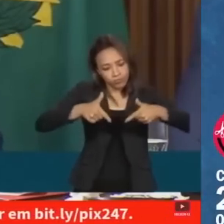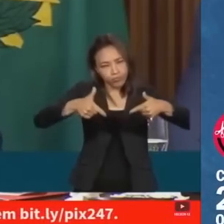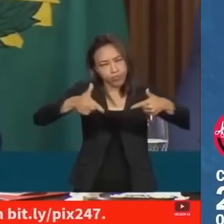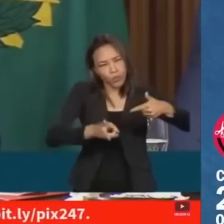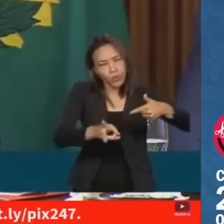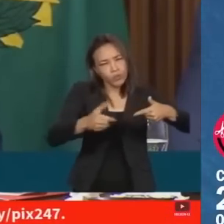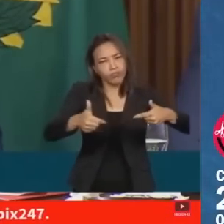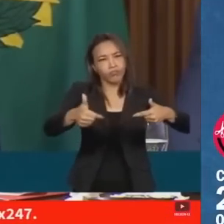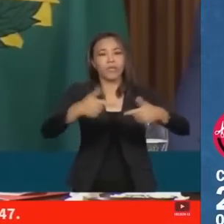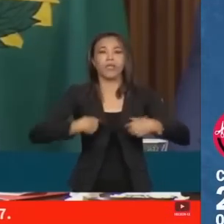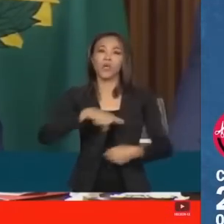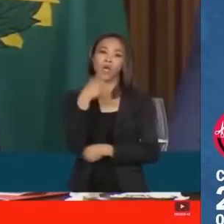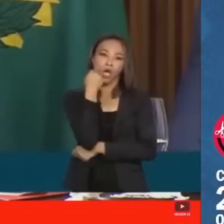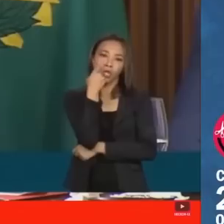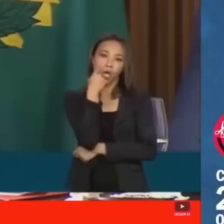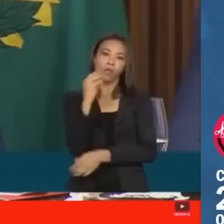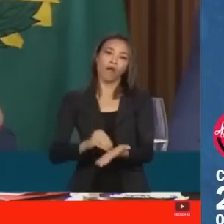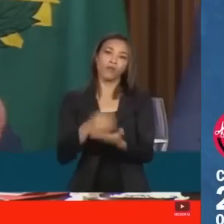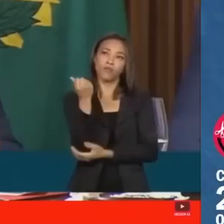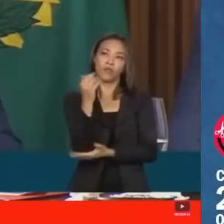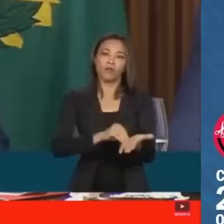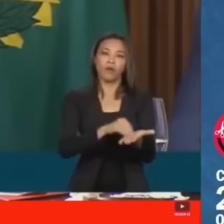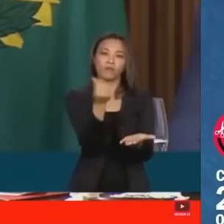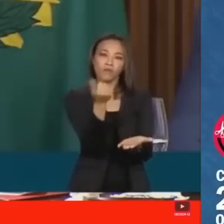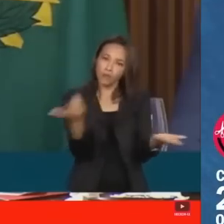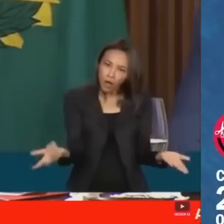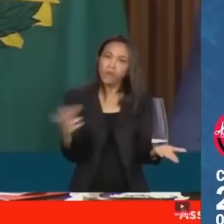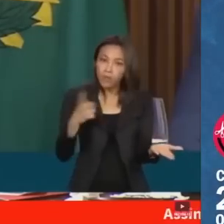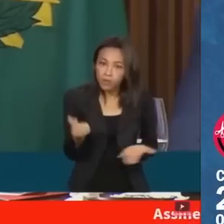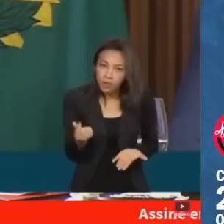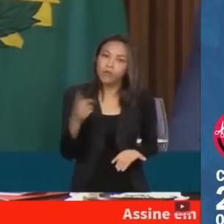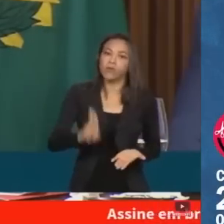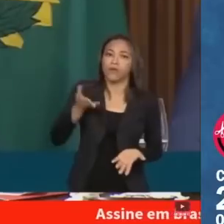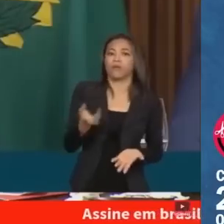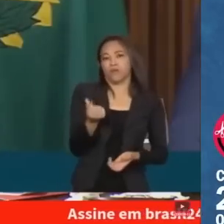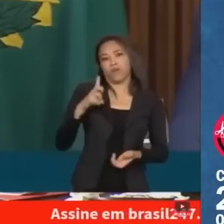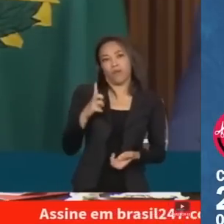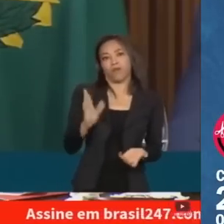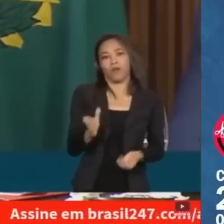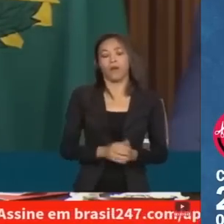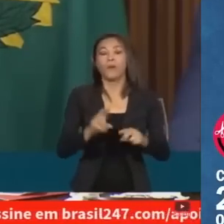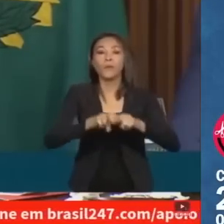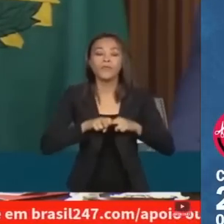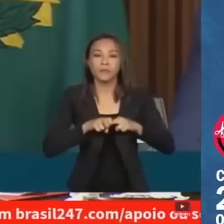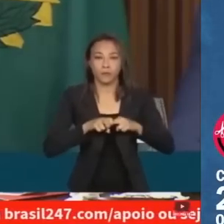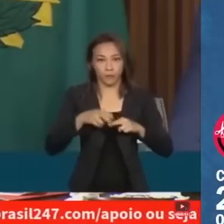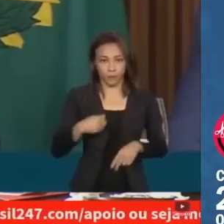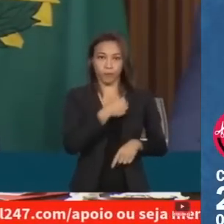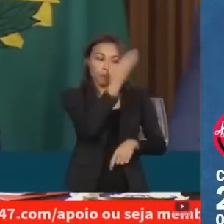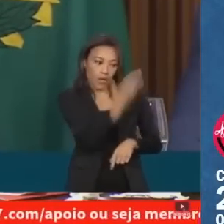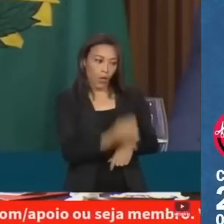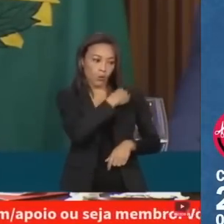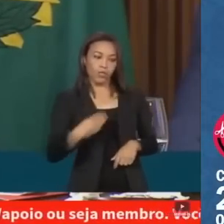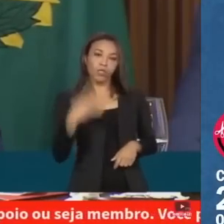A gente não pode ficar chorando o dinheiro que falta, nós temos que utilizar bem o dinheiro que a gente tem. E é por isso que o Haddad é ministro da Fazenda,